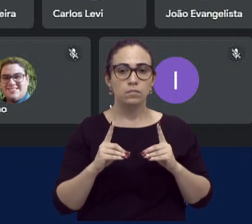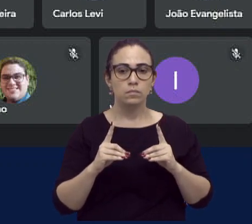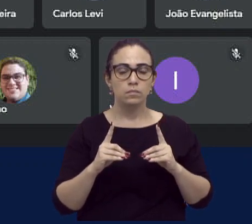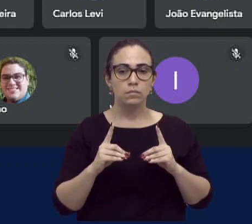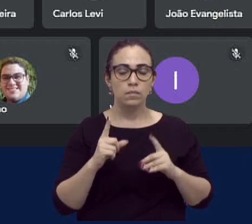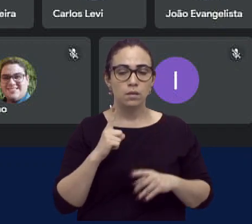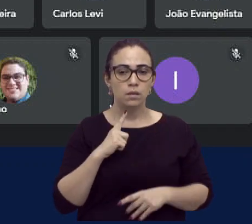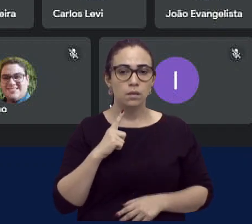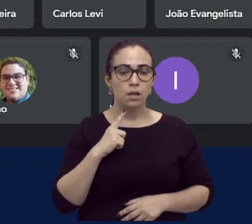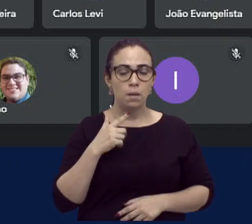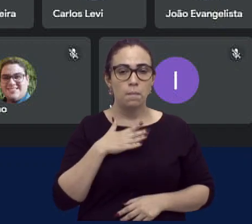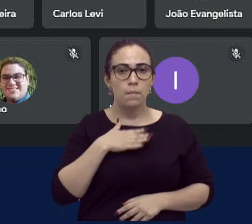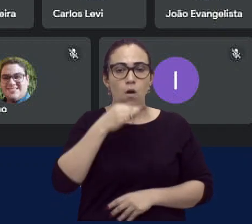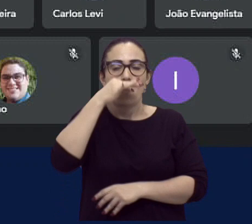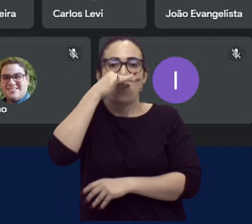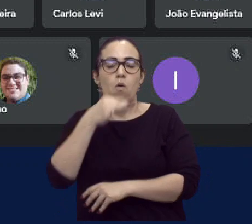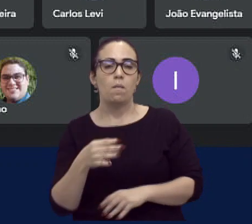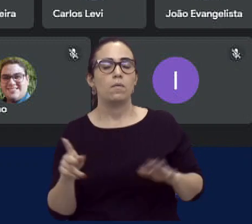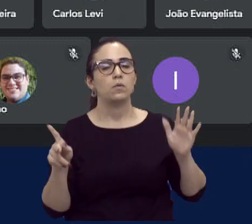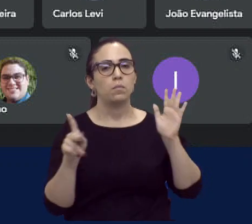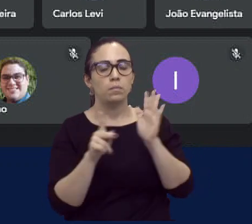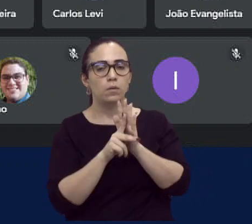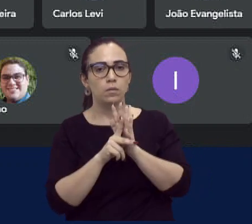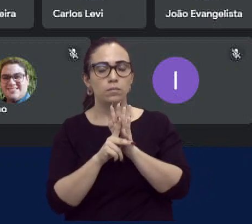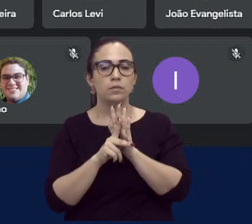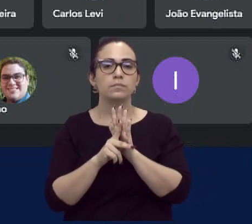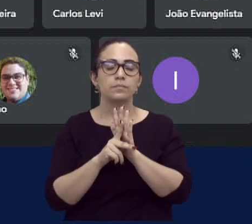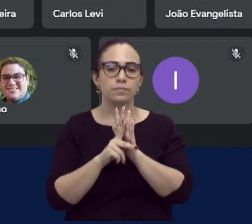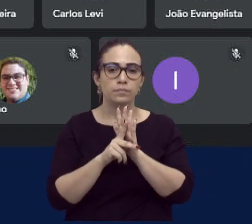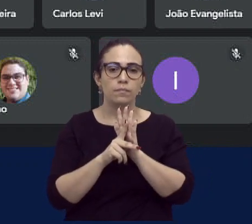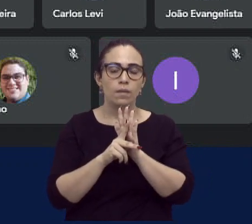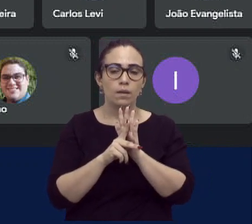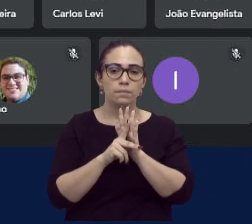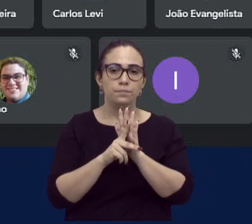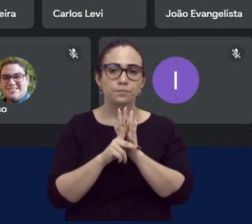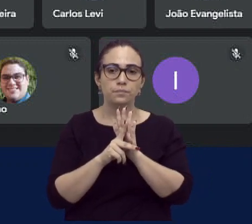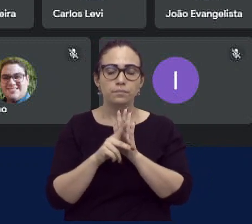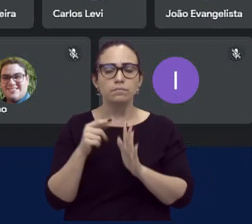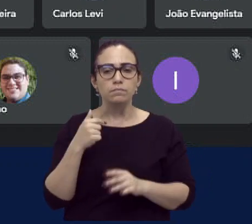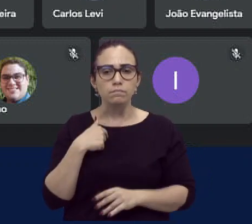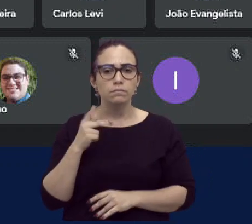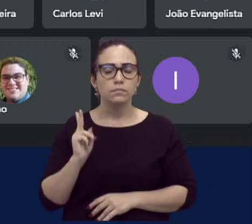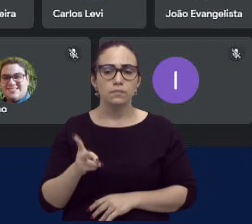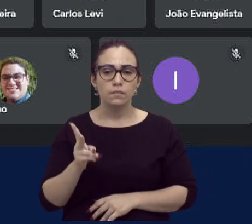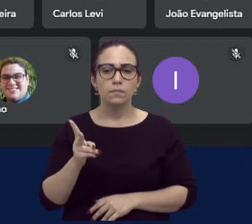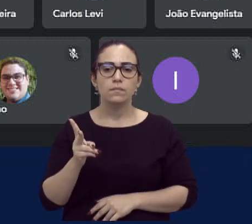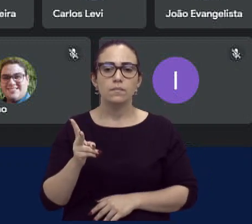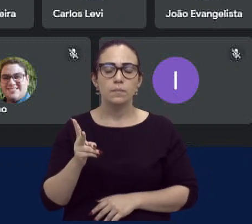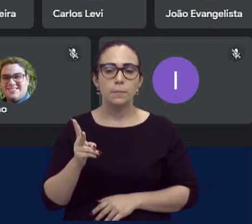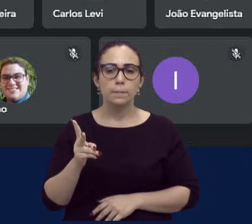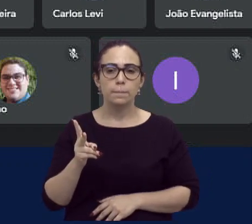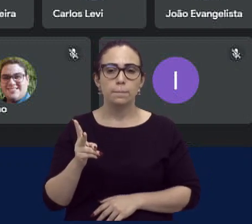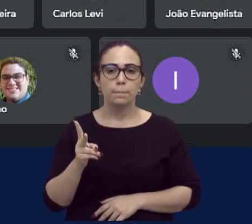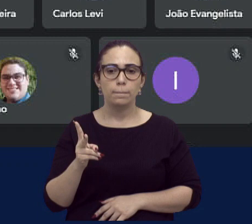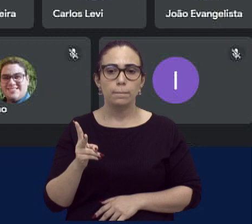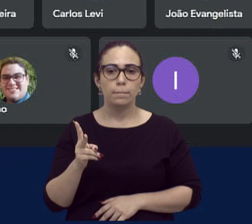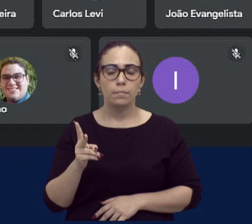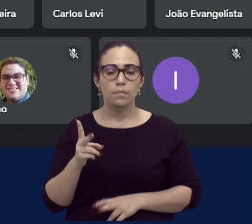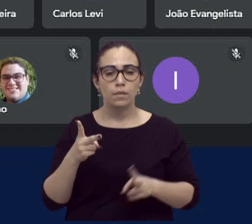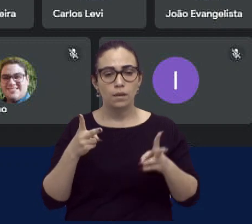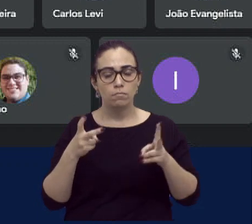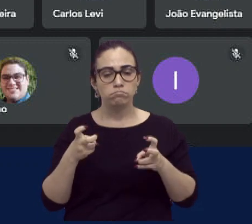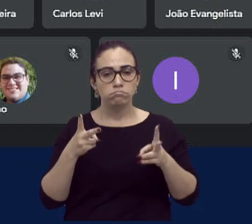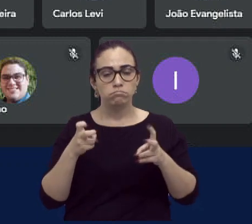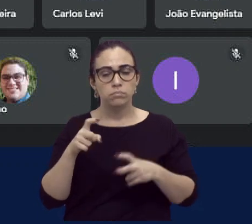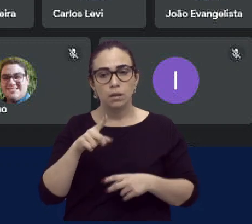um ponto de vista, ou eu recebo um ponto de vista. E eu sempre tenho que ouvir